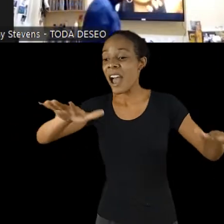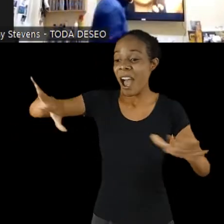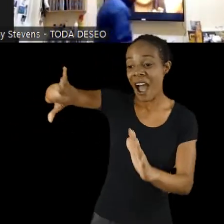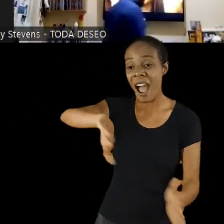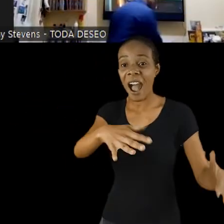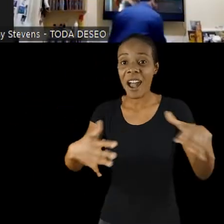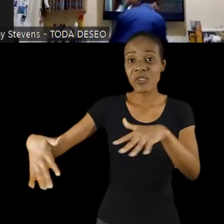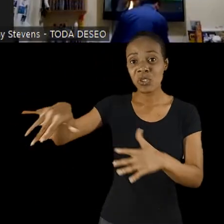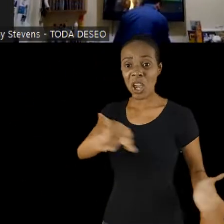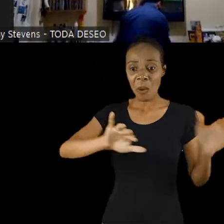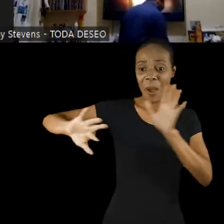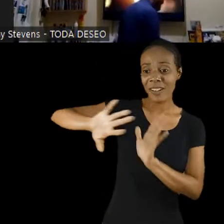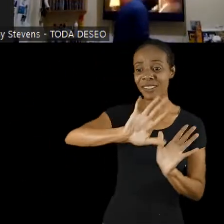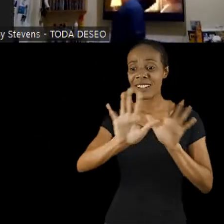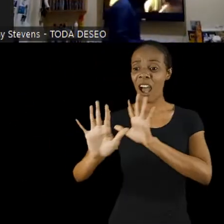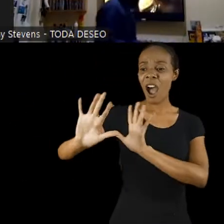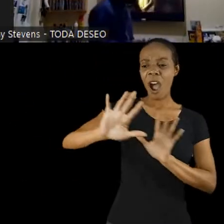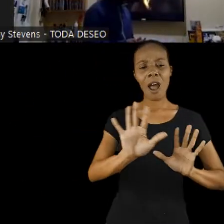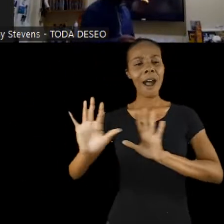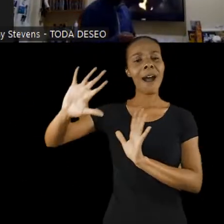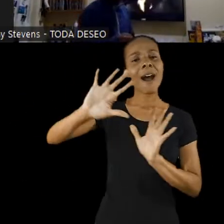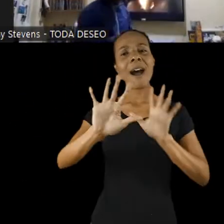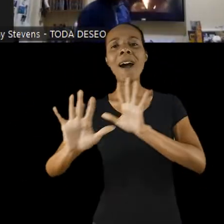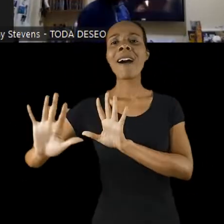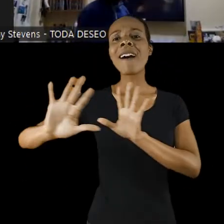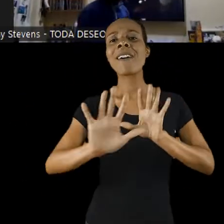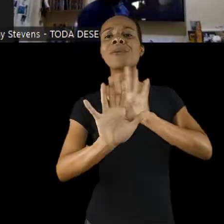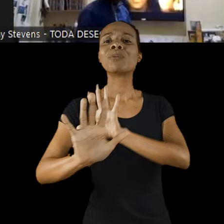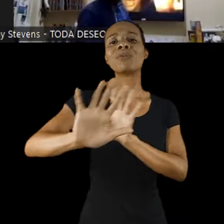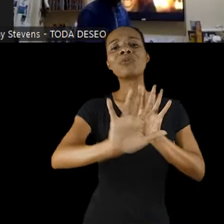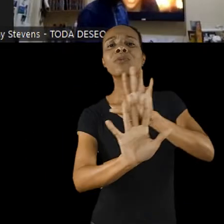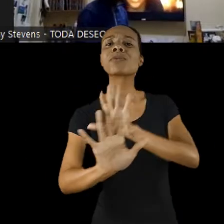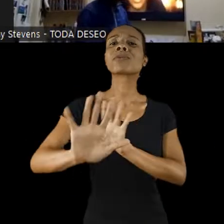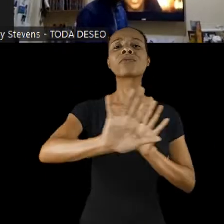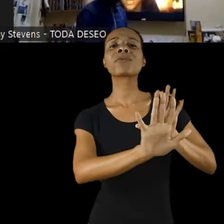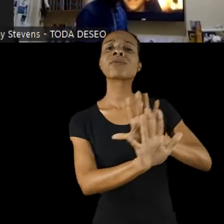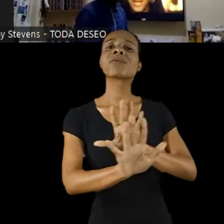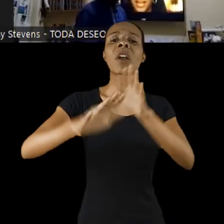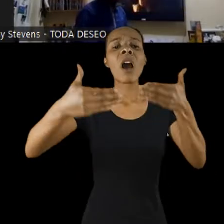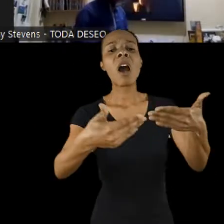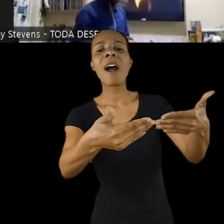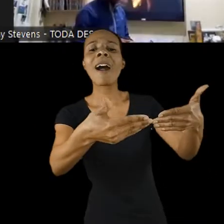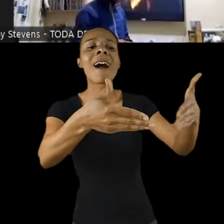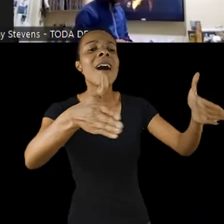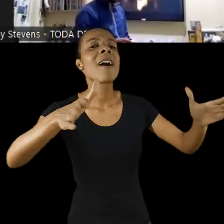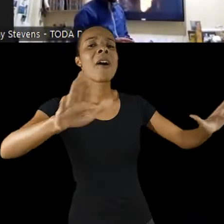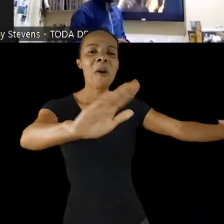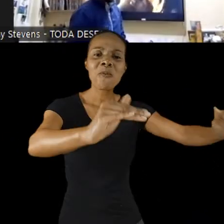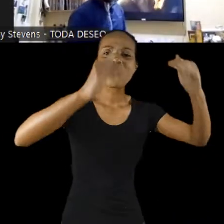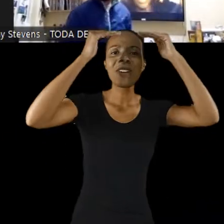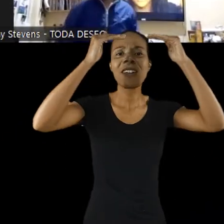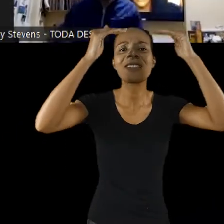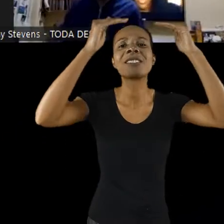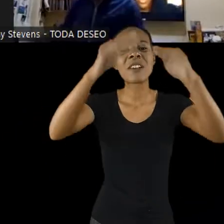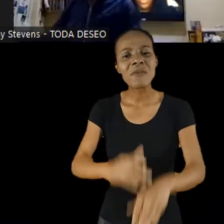Abre o mar que a gente vai passar. Abre os caminhos pra eu passar. Me respeitar, sou